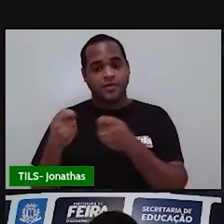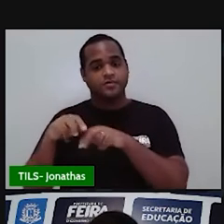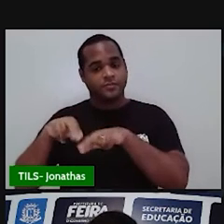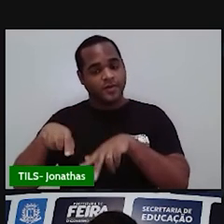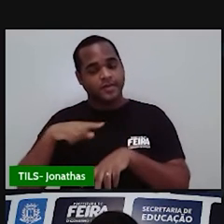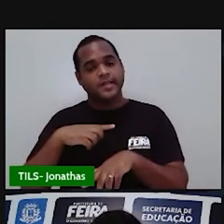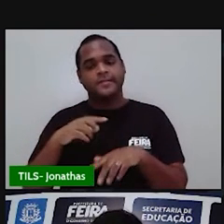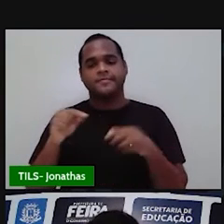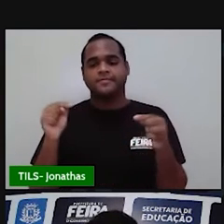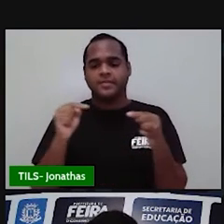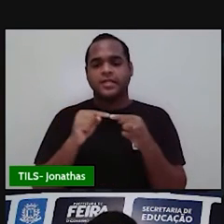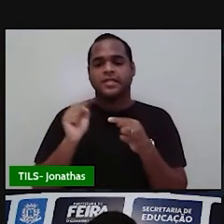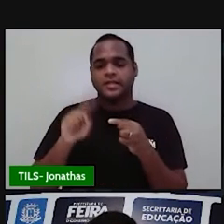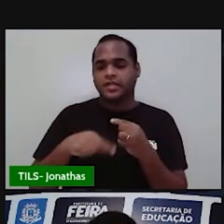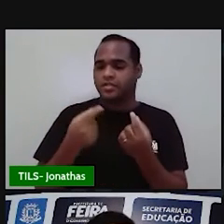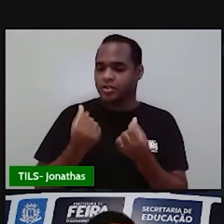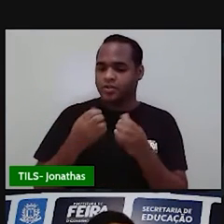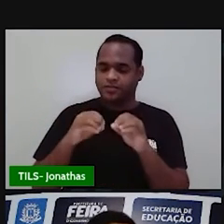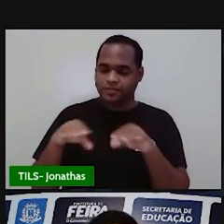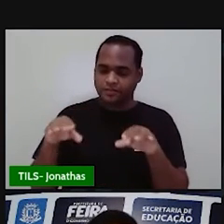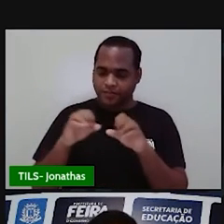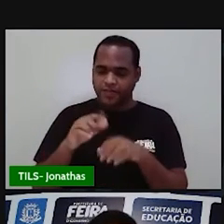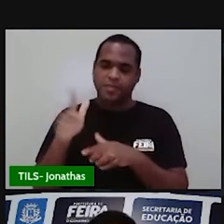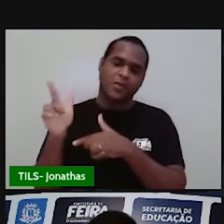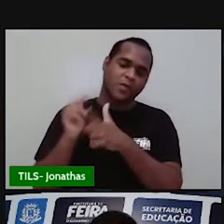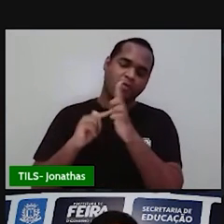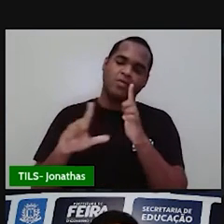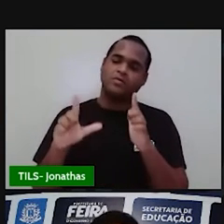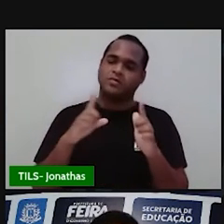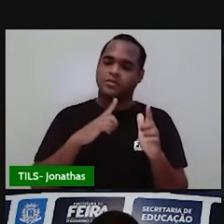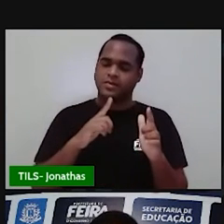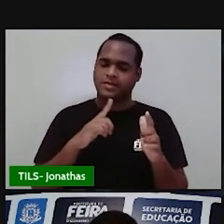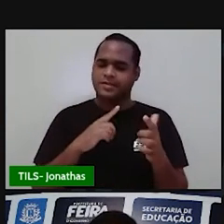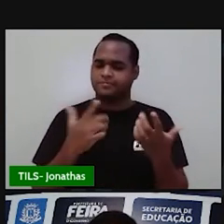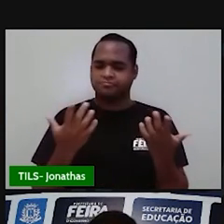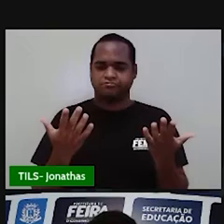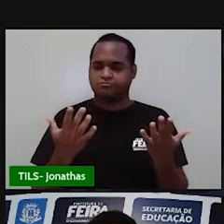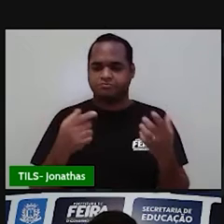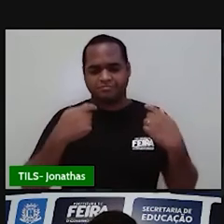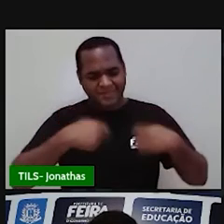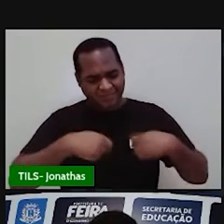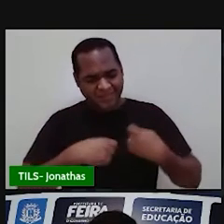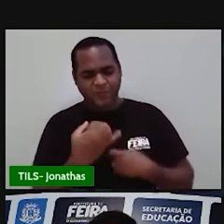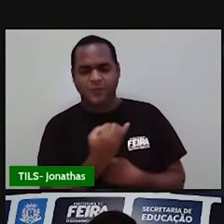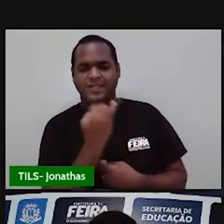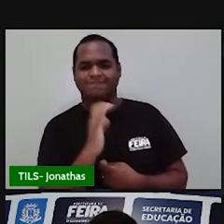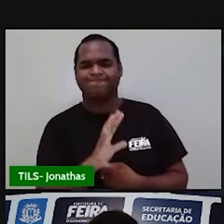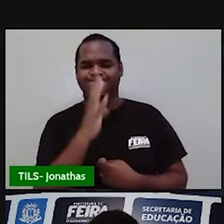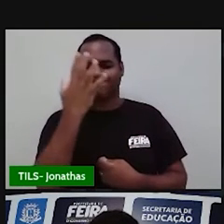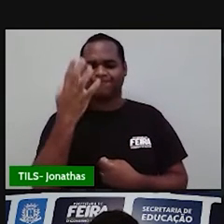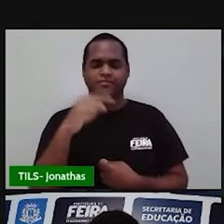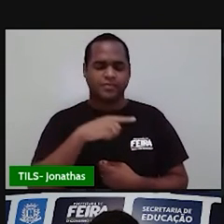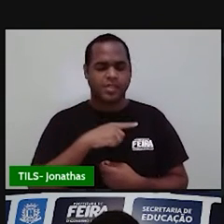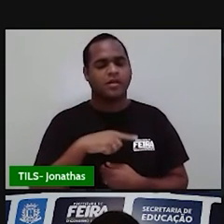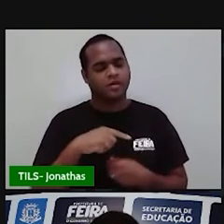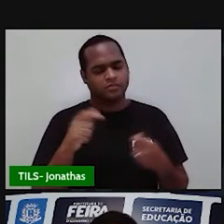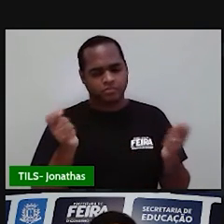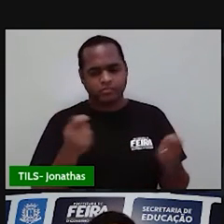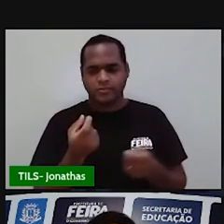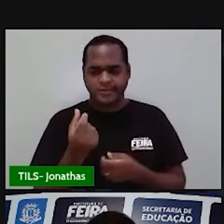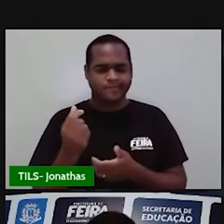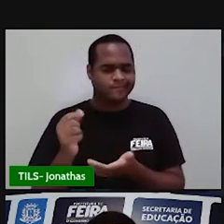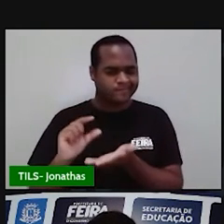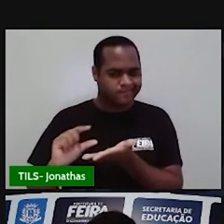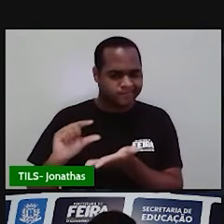de aplicar esse dinheiro economizado em outro, né? Em outra necessidade nossa, né? Então isso